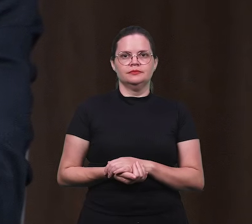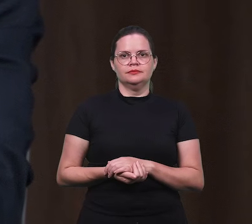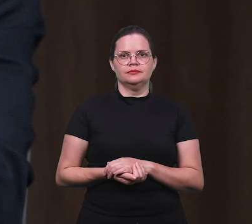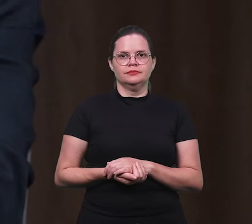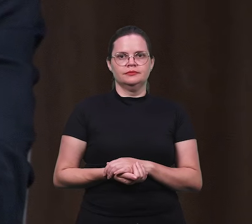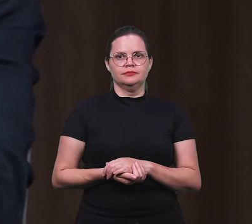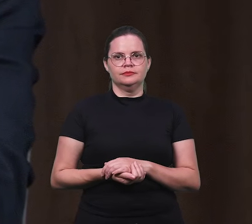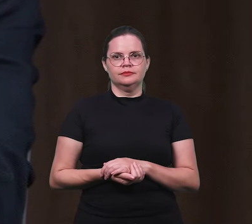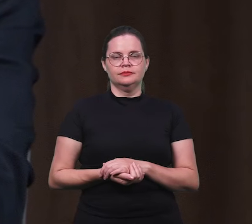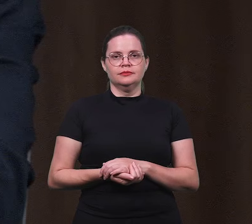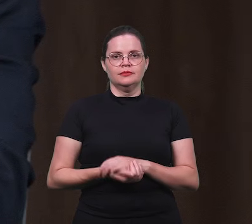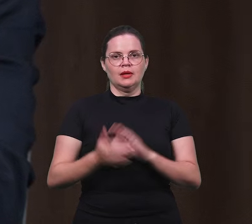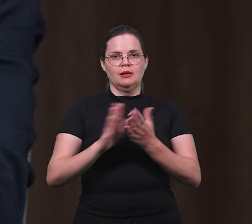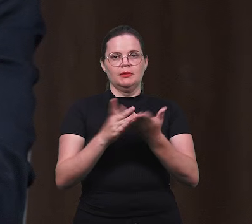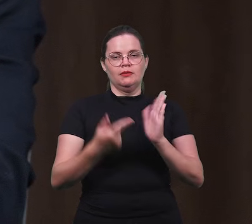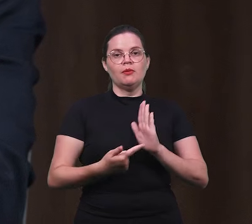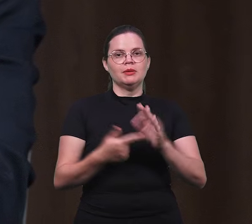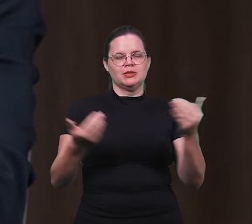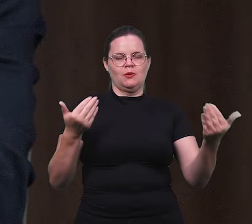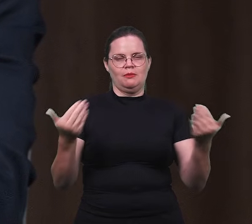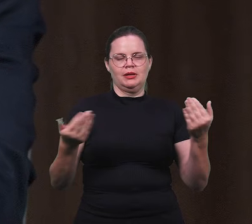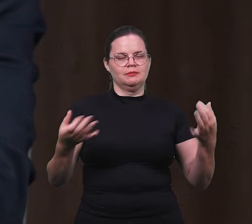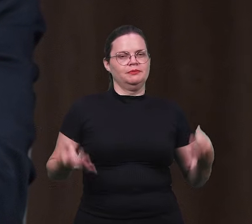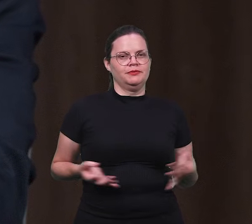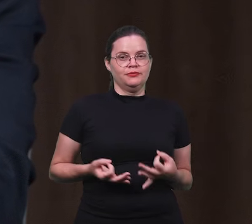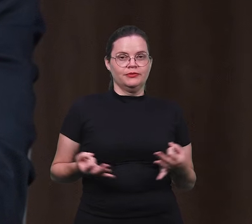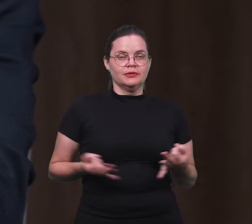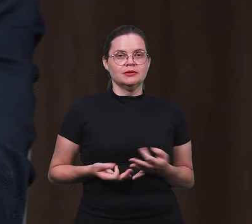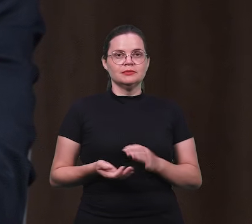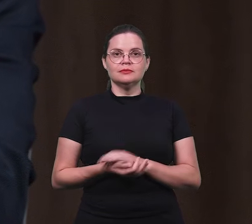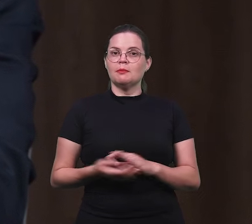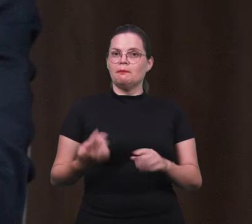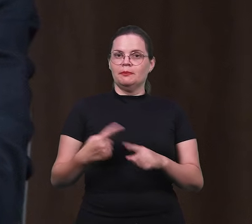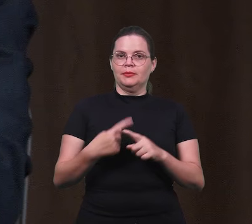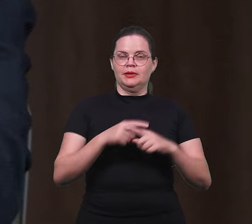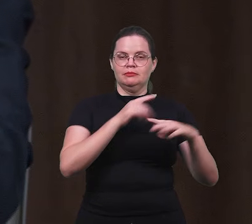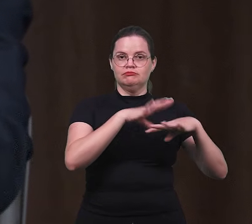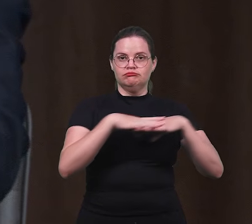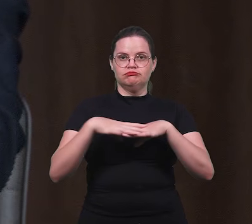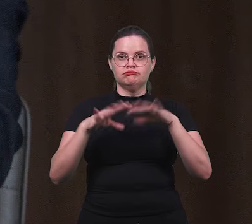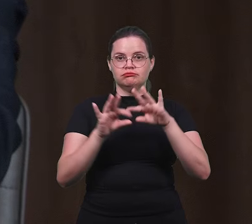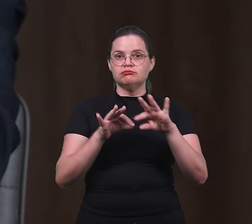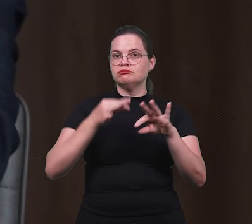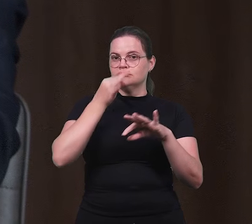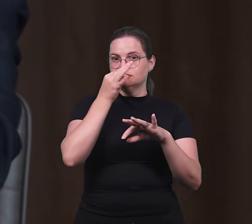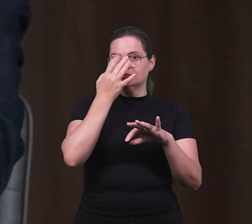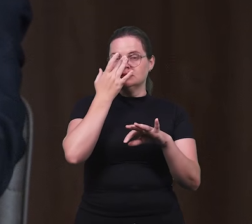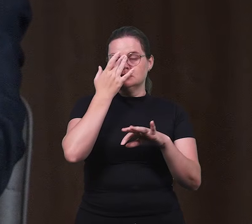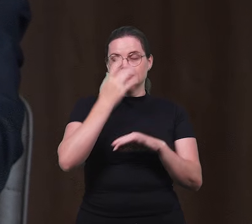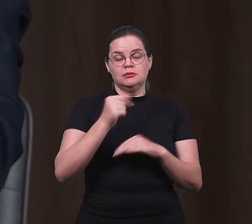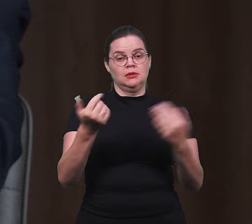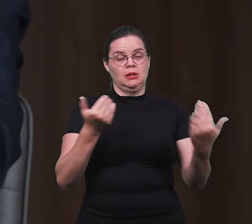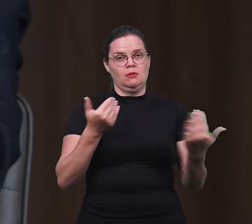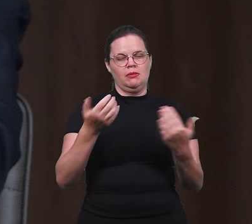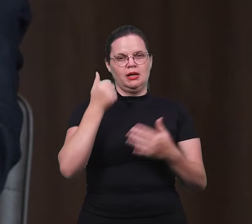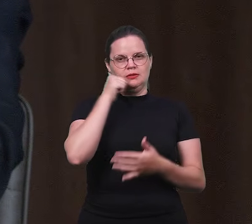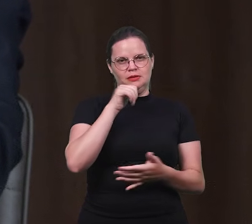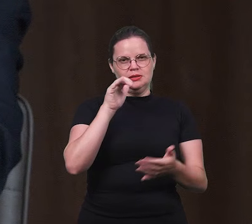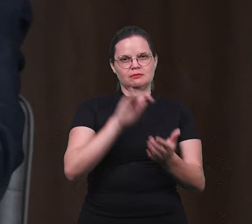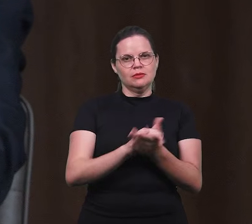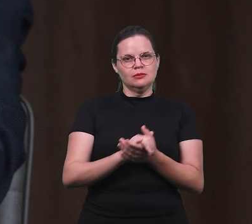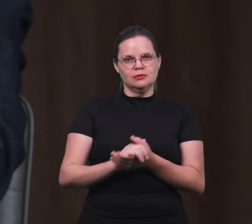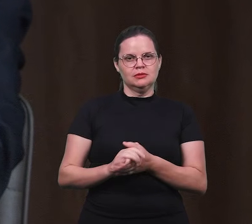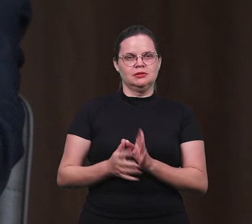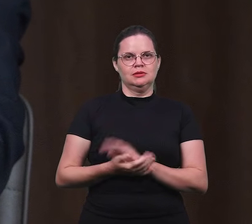A comparação, a palavra é perfeita, porque porque a videira tem essa questão da esposa,